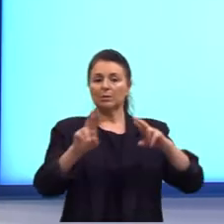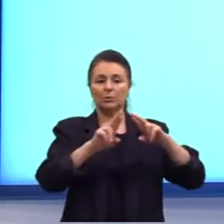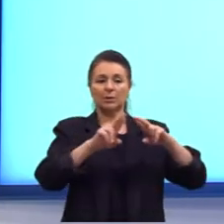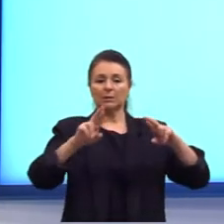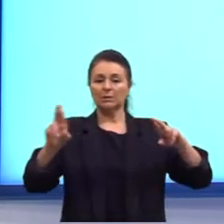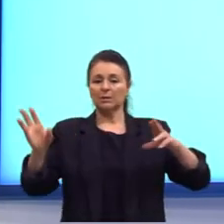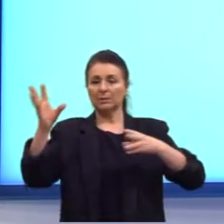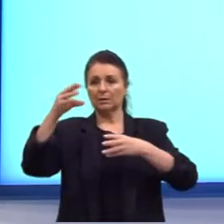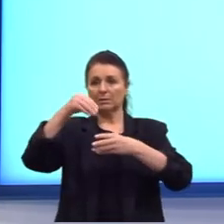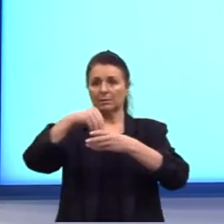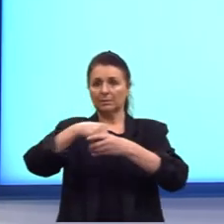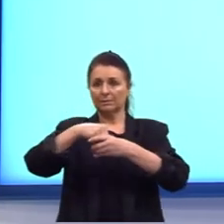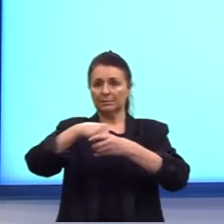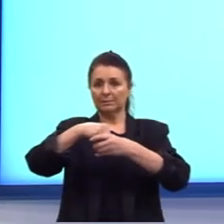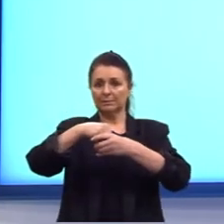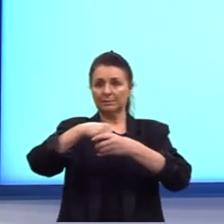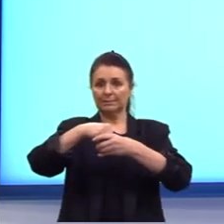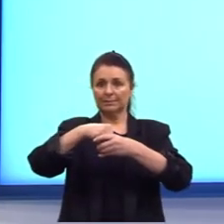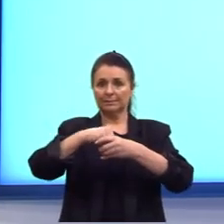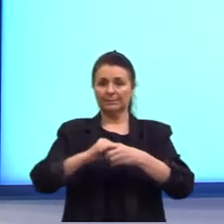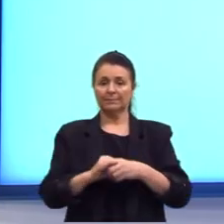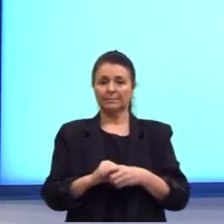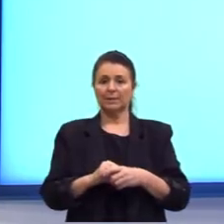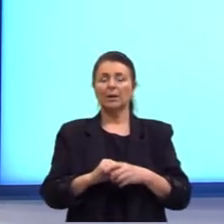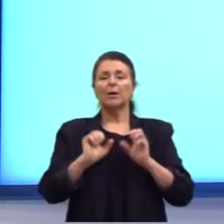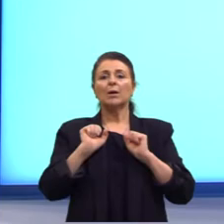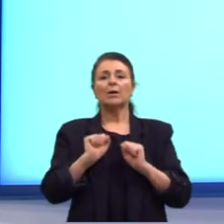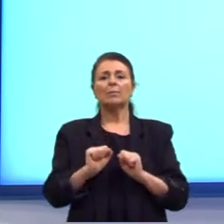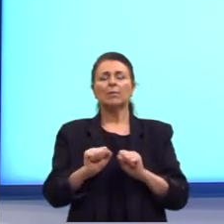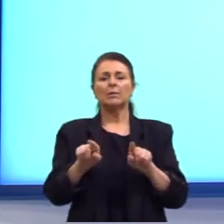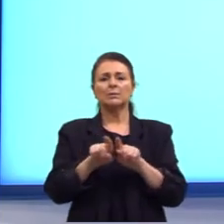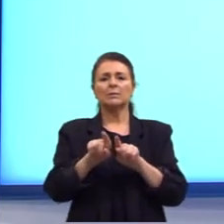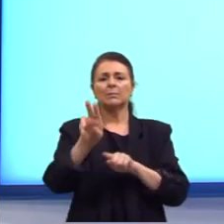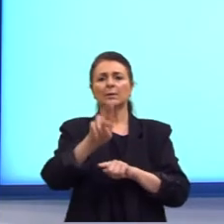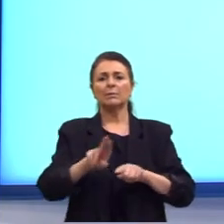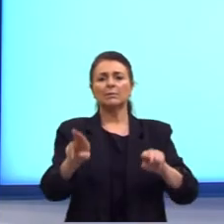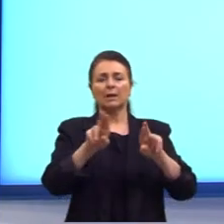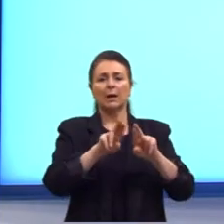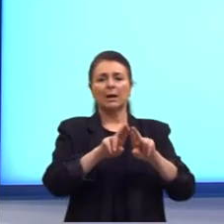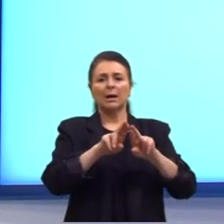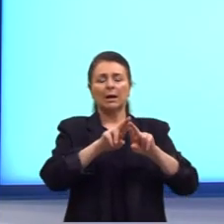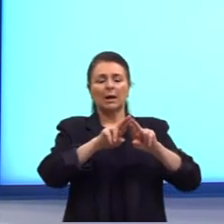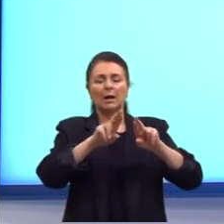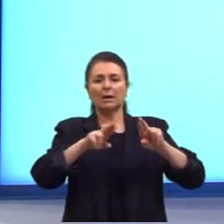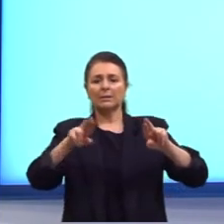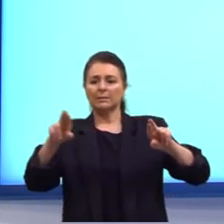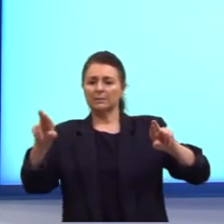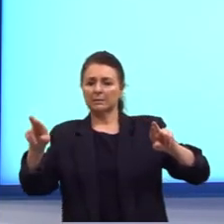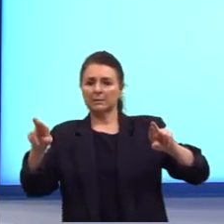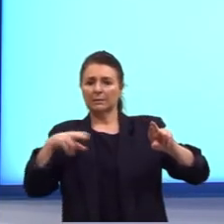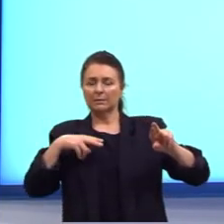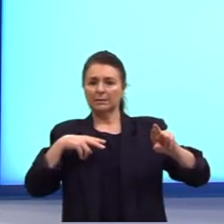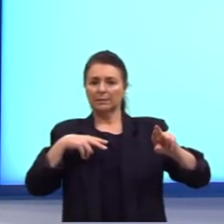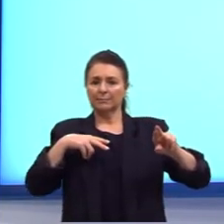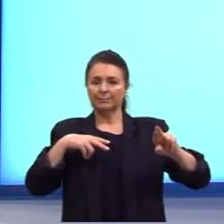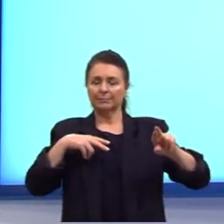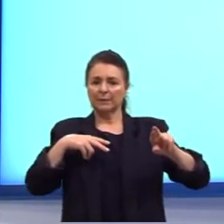interna tá o que a gente pode pegar aquela resistência da lâmpada linho e